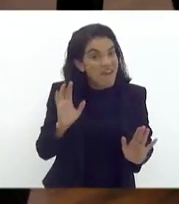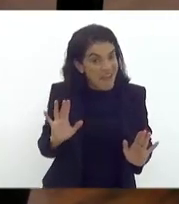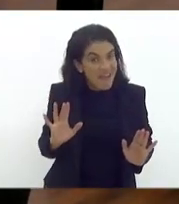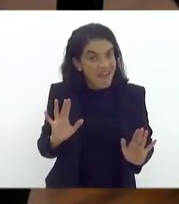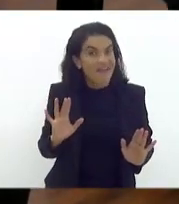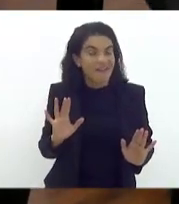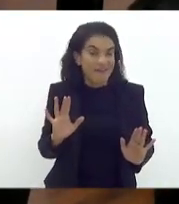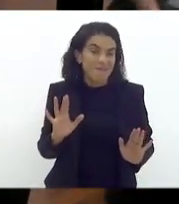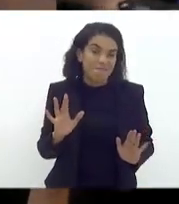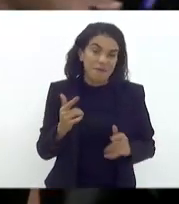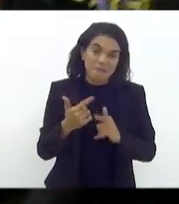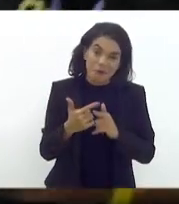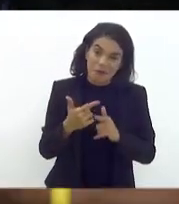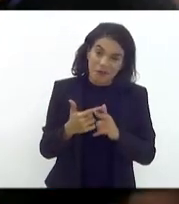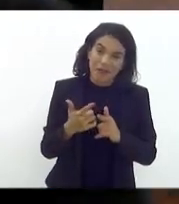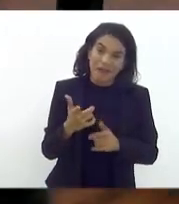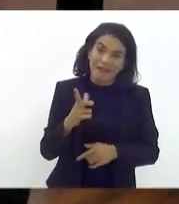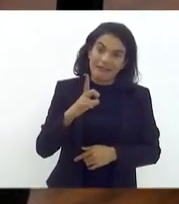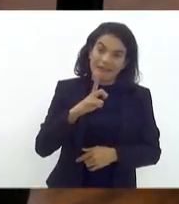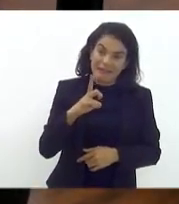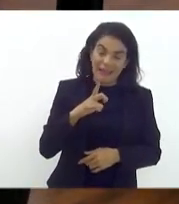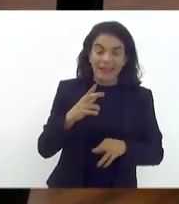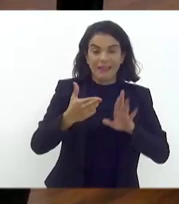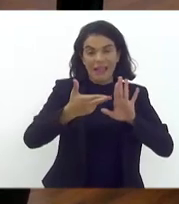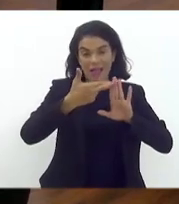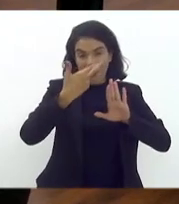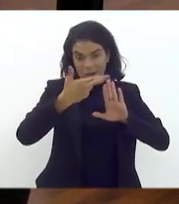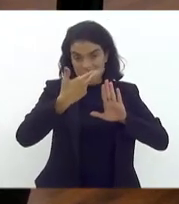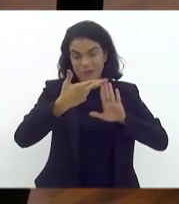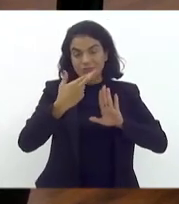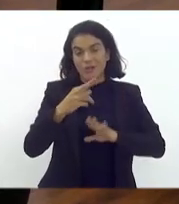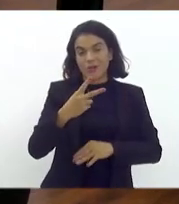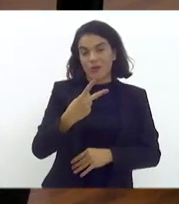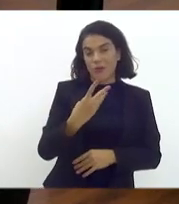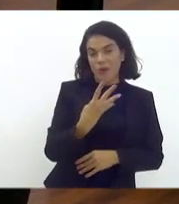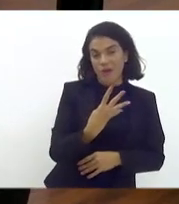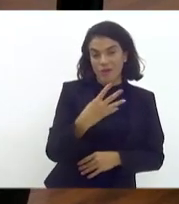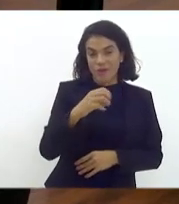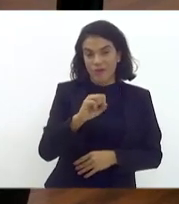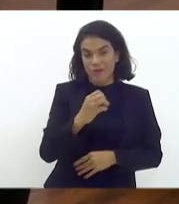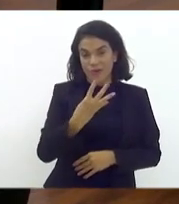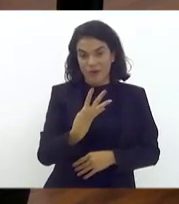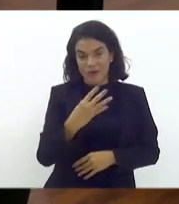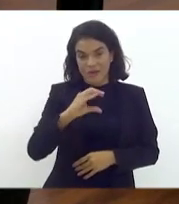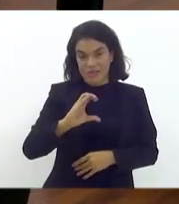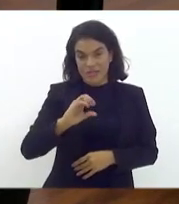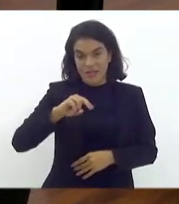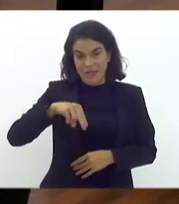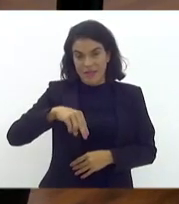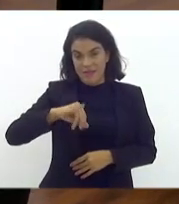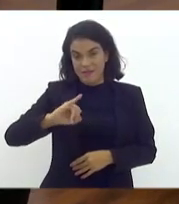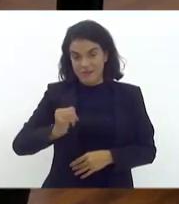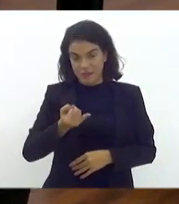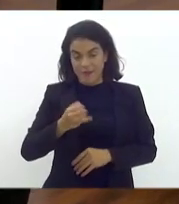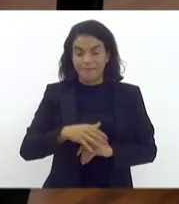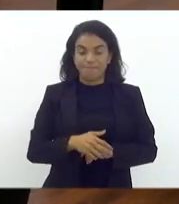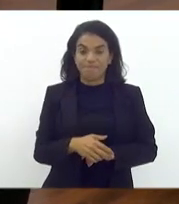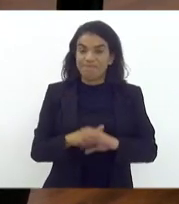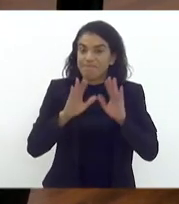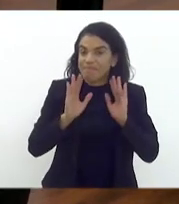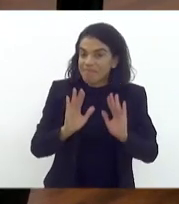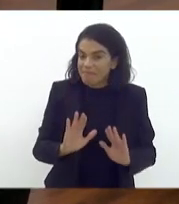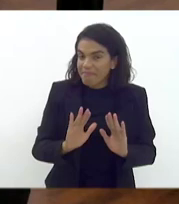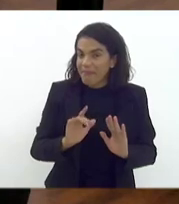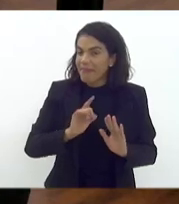felizmente está contemplado na resolução 484 do CNJ Só